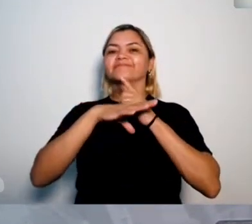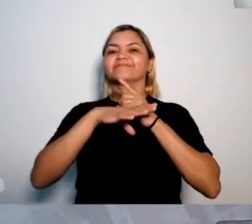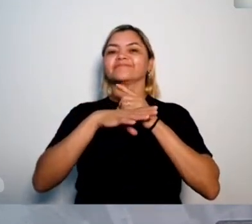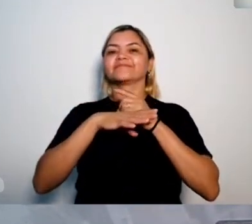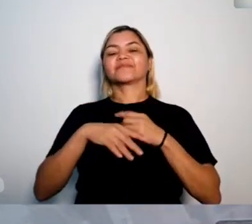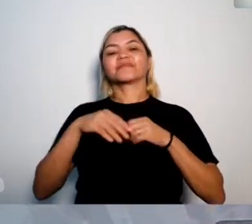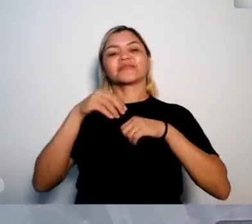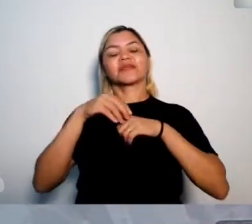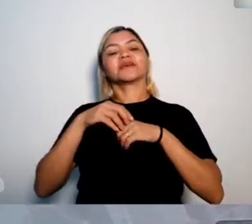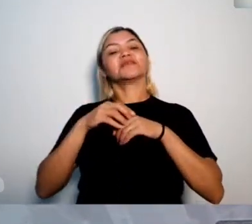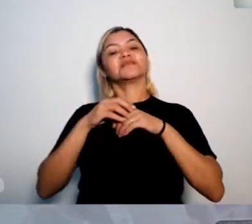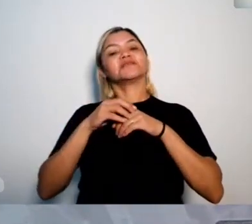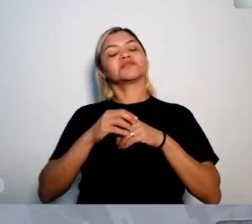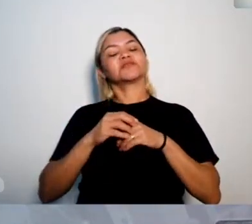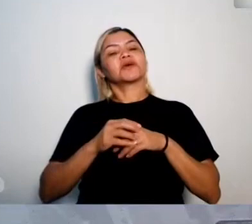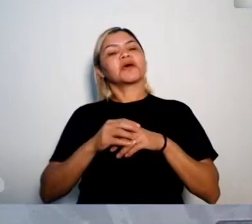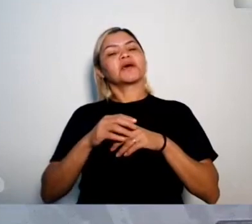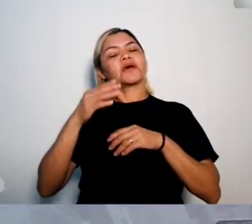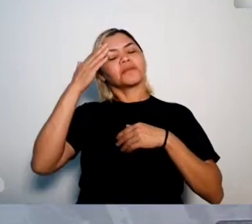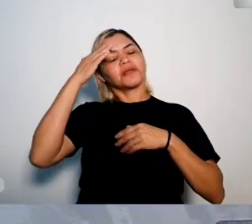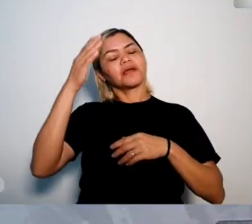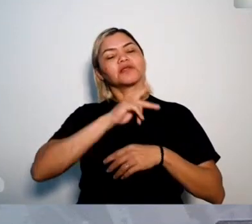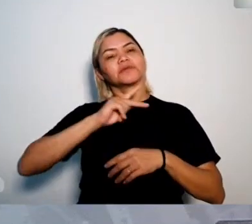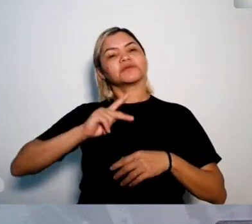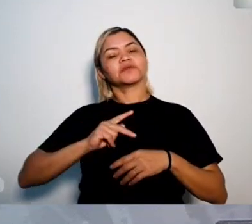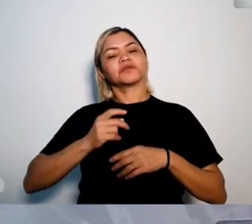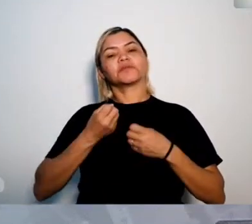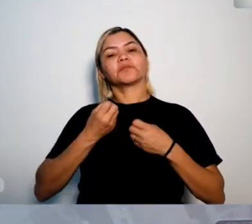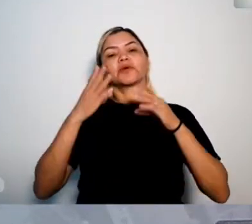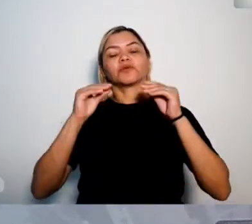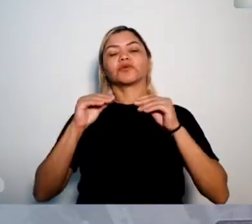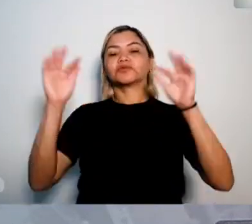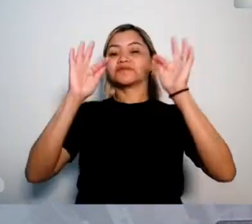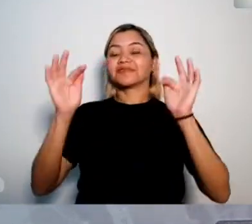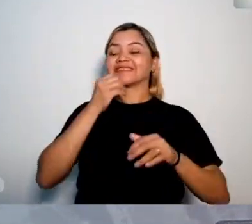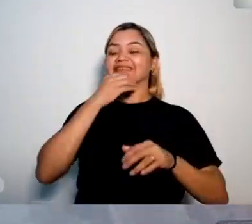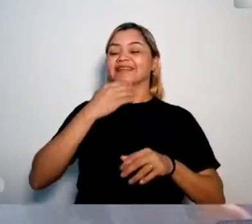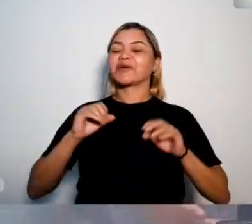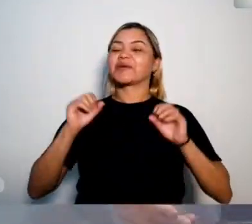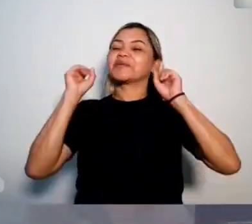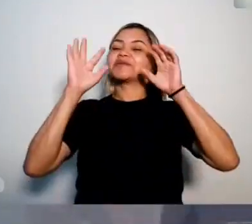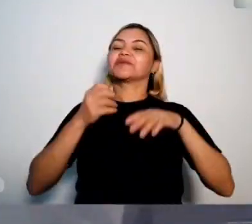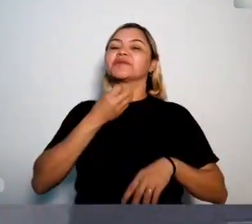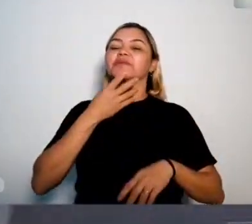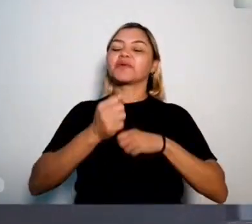Muito obrigado e uma boa noite a todos. Um feliz Natal, abençoado a todo mundo e um bom ano novo.